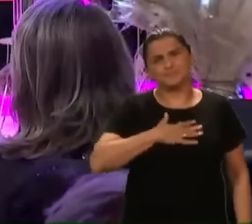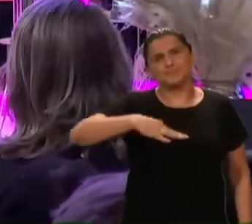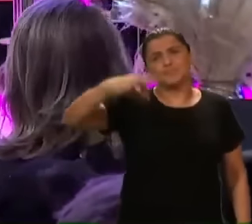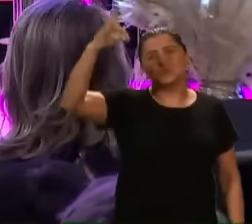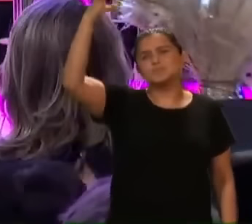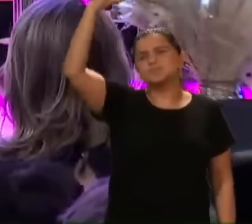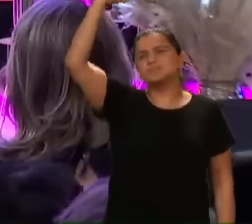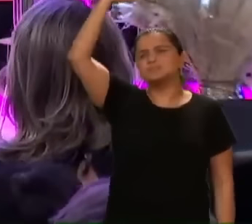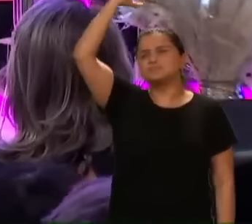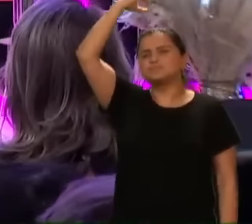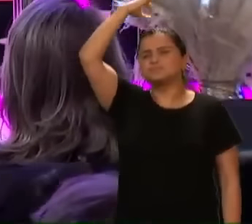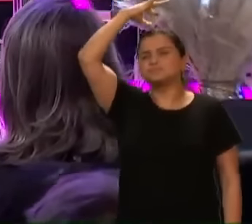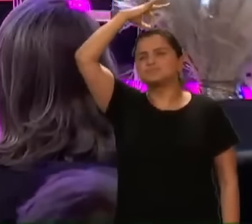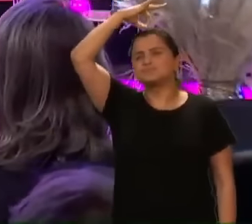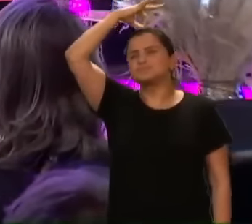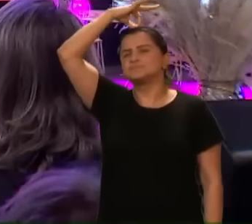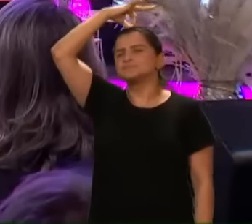Espírito